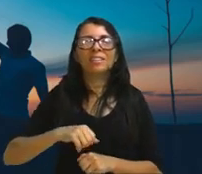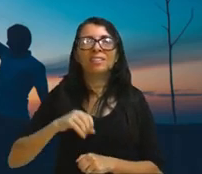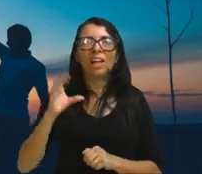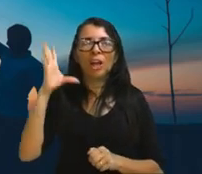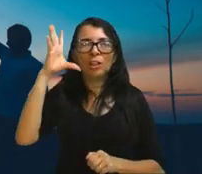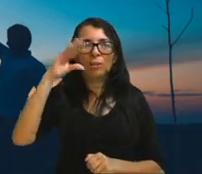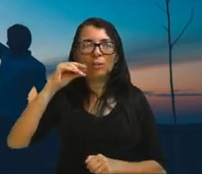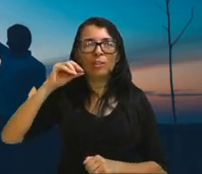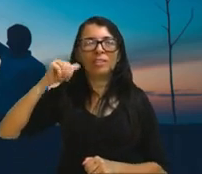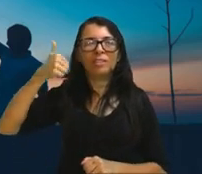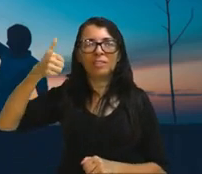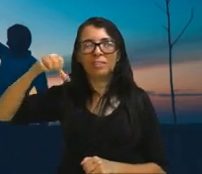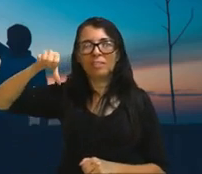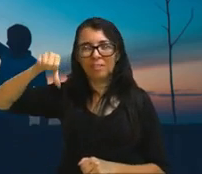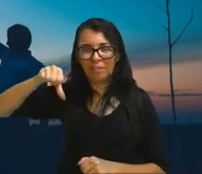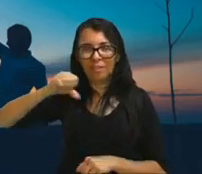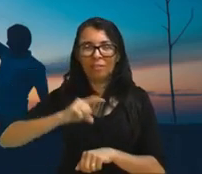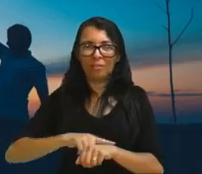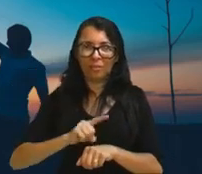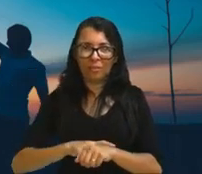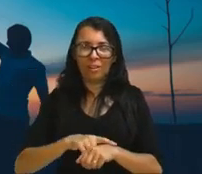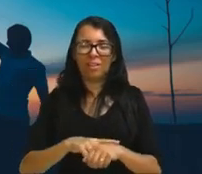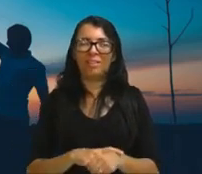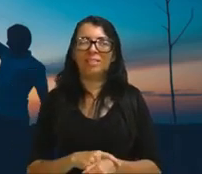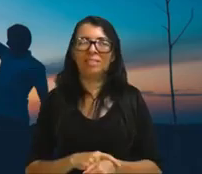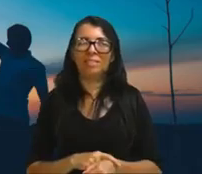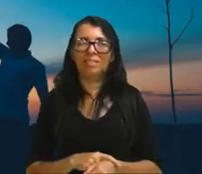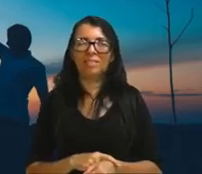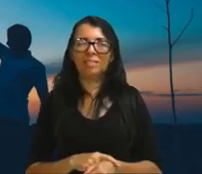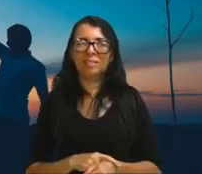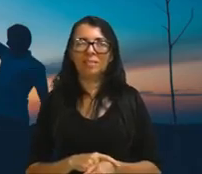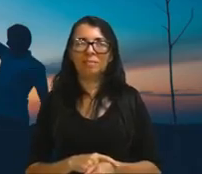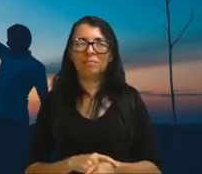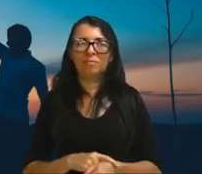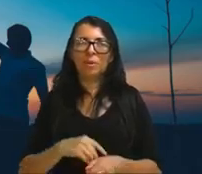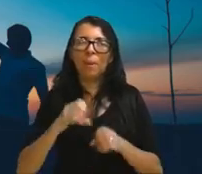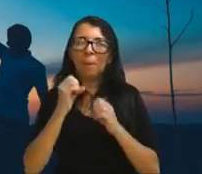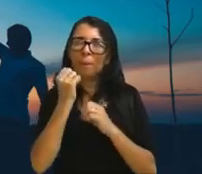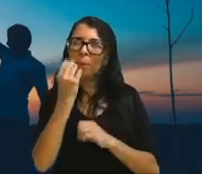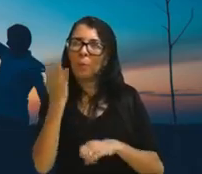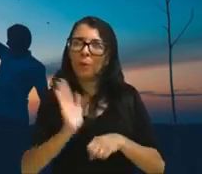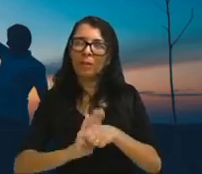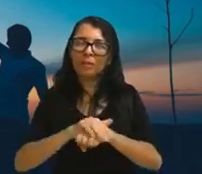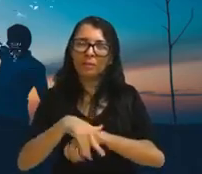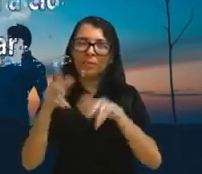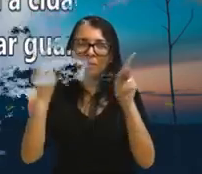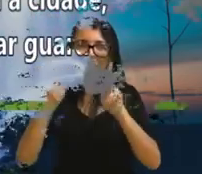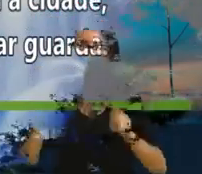abençoadas. Boa noite e a paz do Senhor. Um forte abraço.